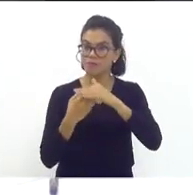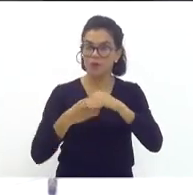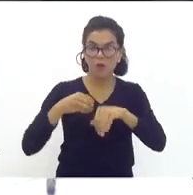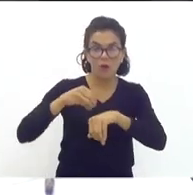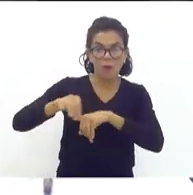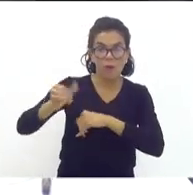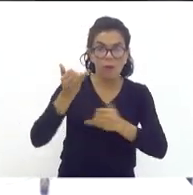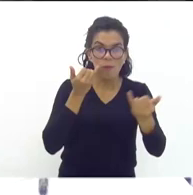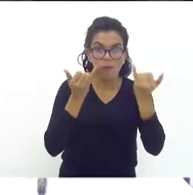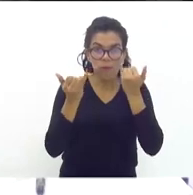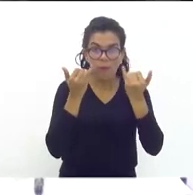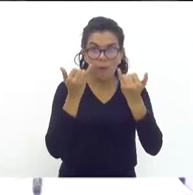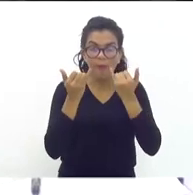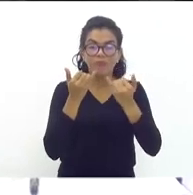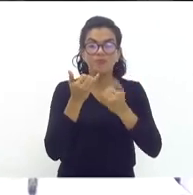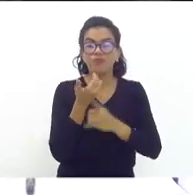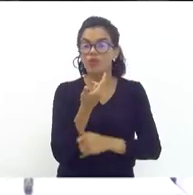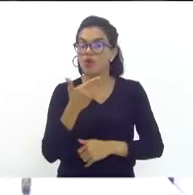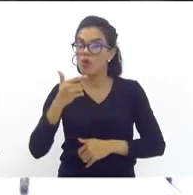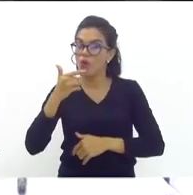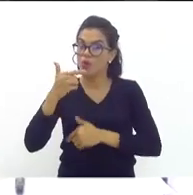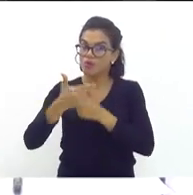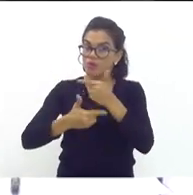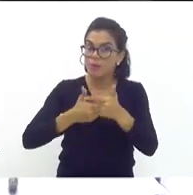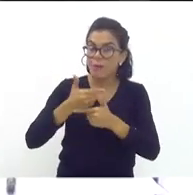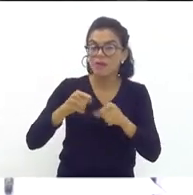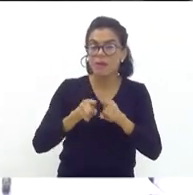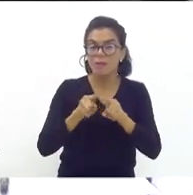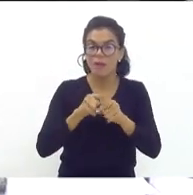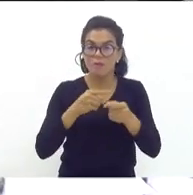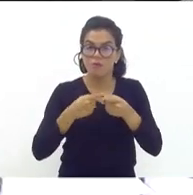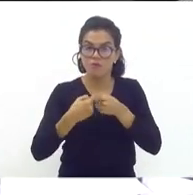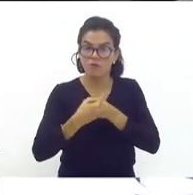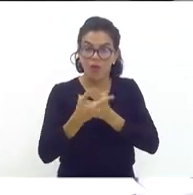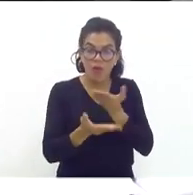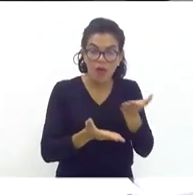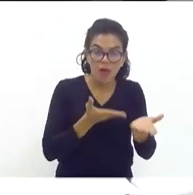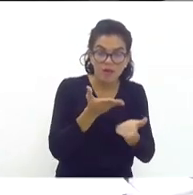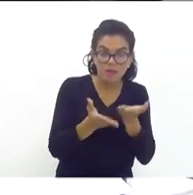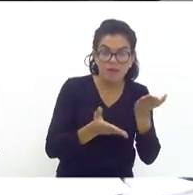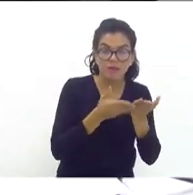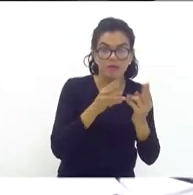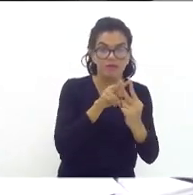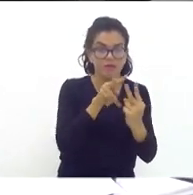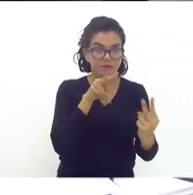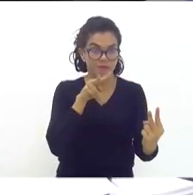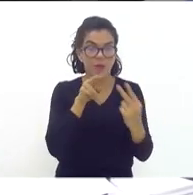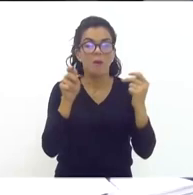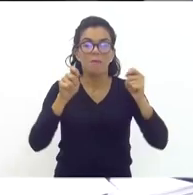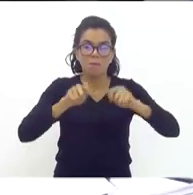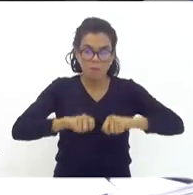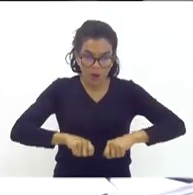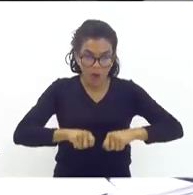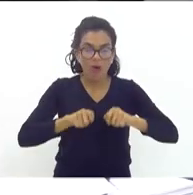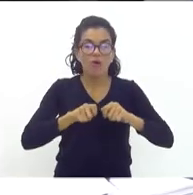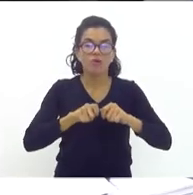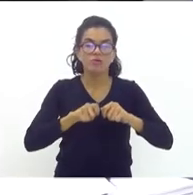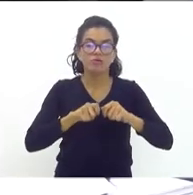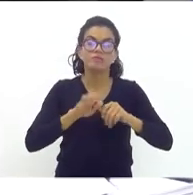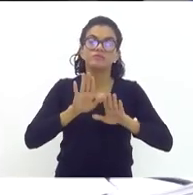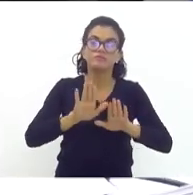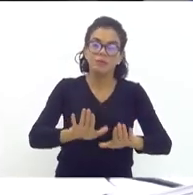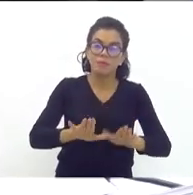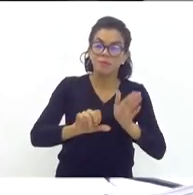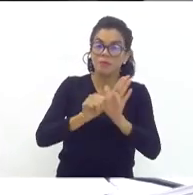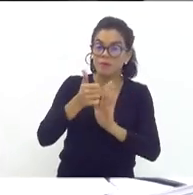do GNC também que outras operações outras município a serem atendidos por garoto virtual poderiam ser feito mediante